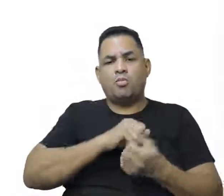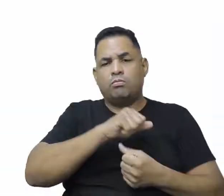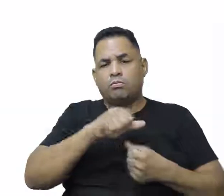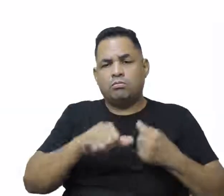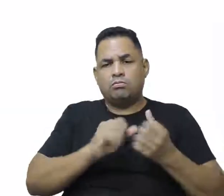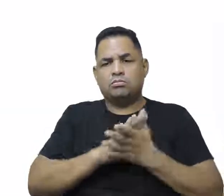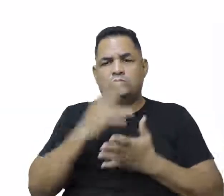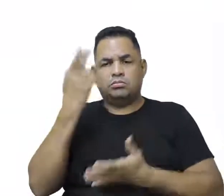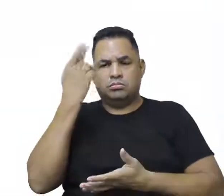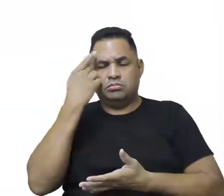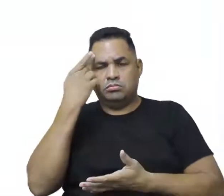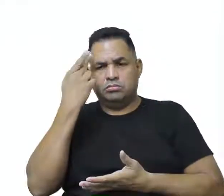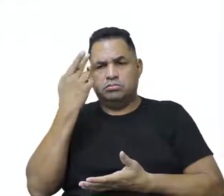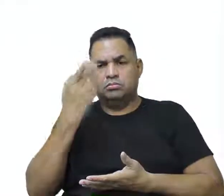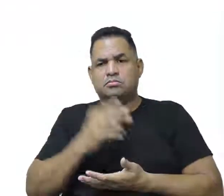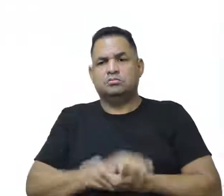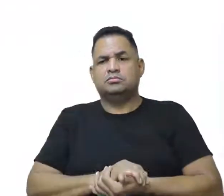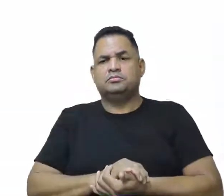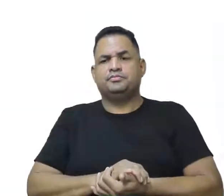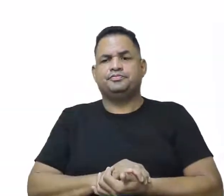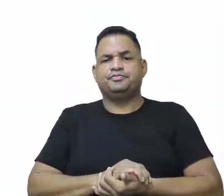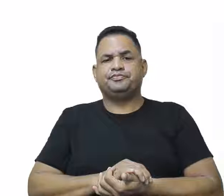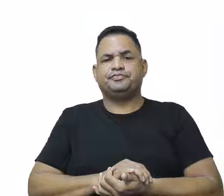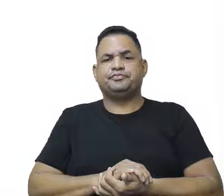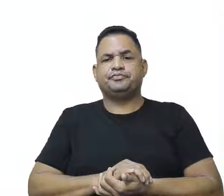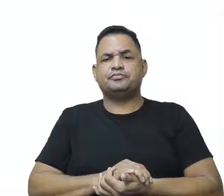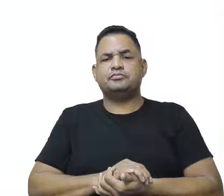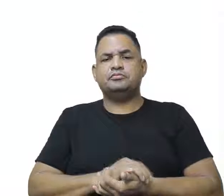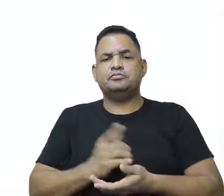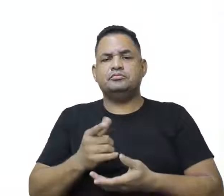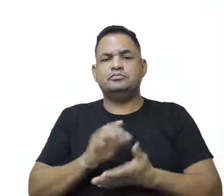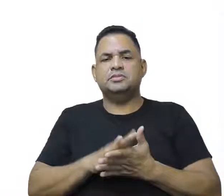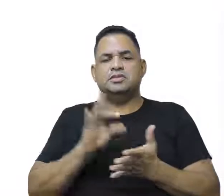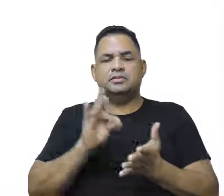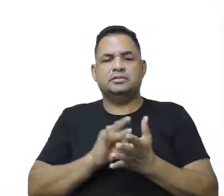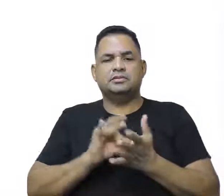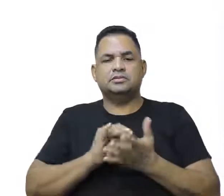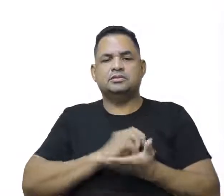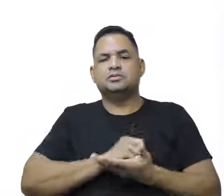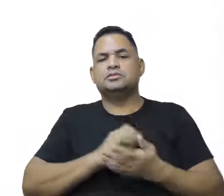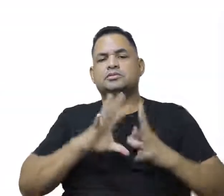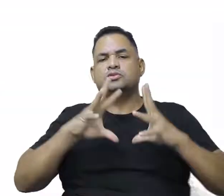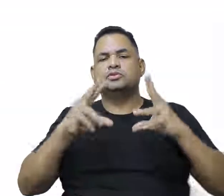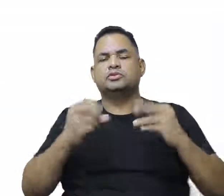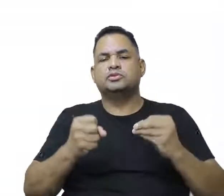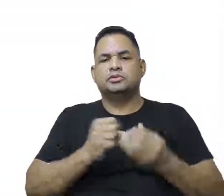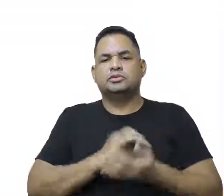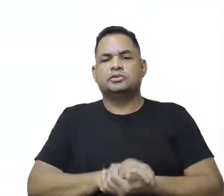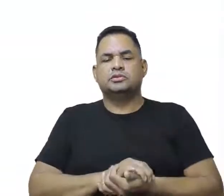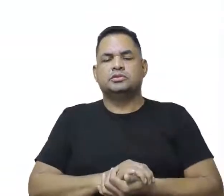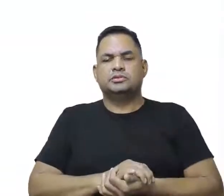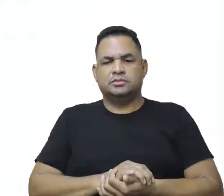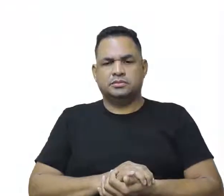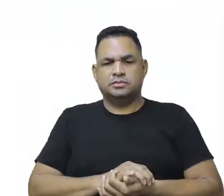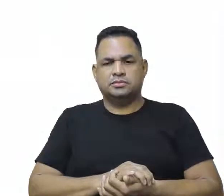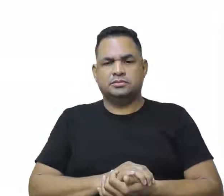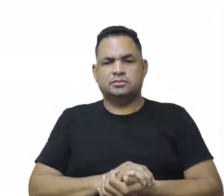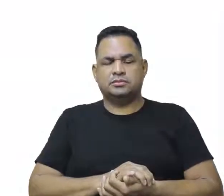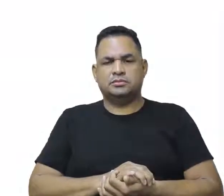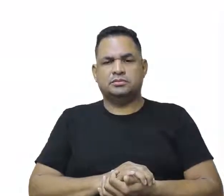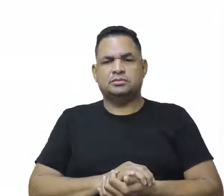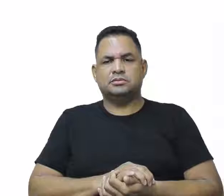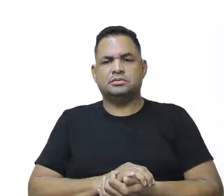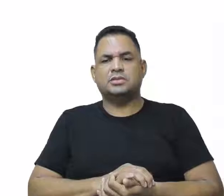naturais, passam por naturais e se tornam uma verdade para todas. É aquela visão